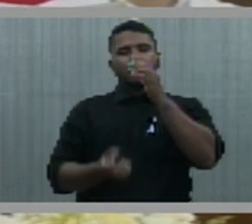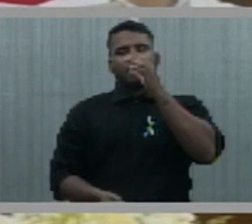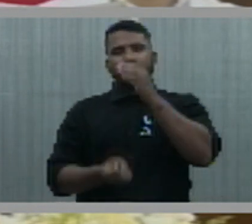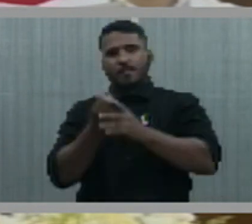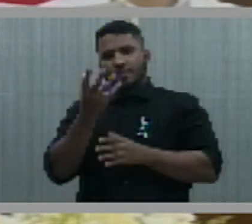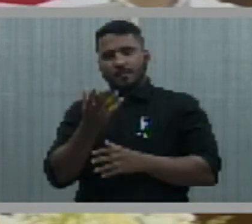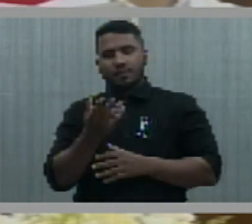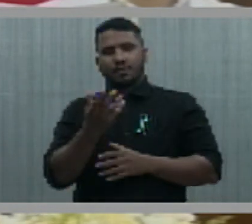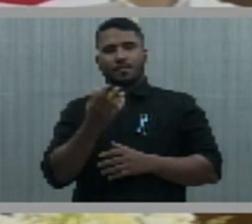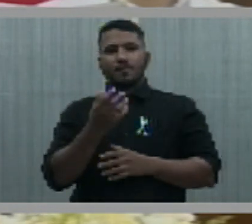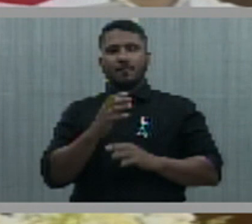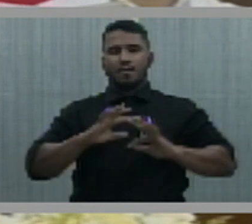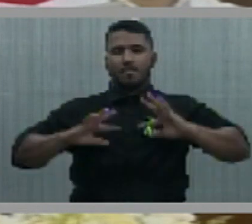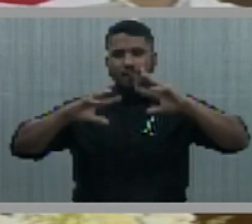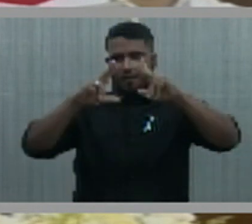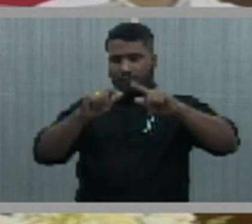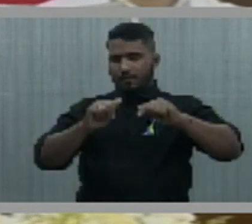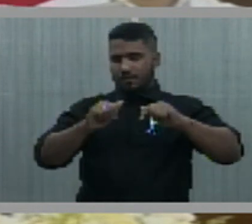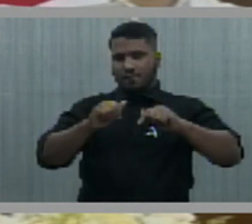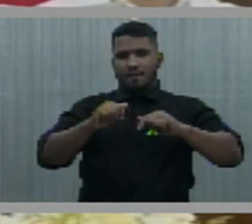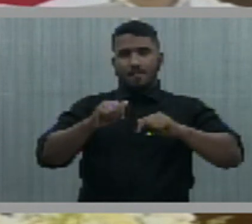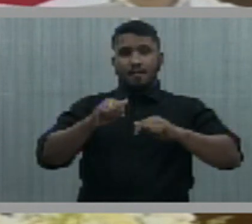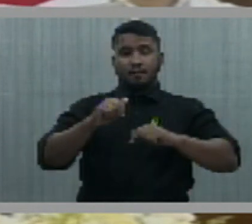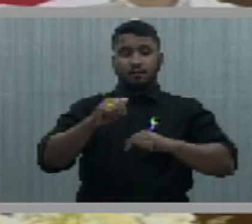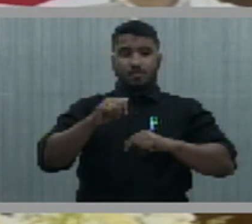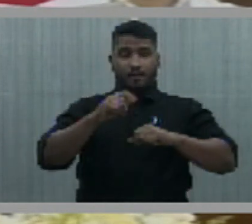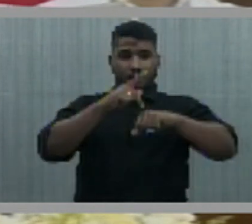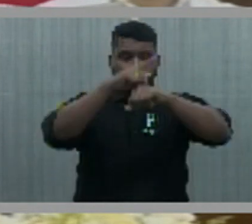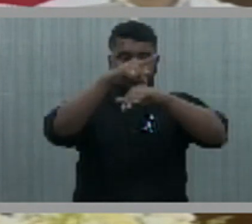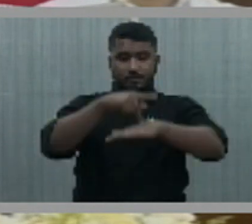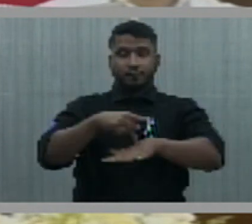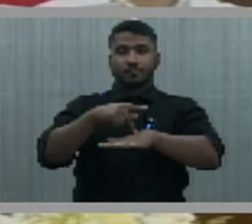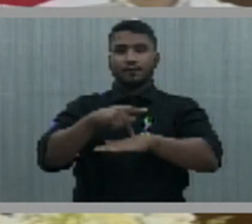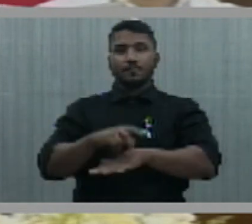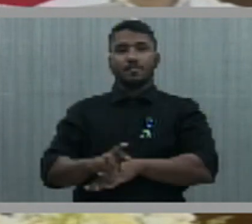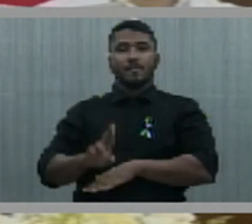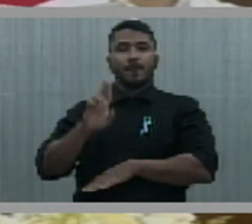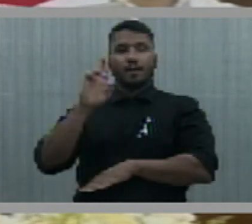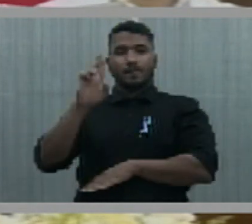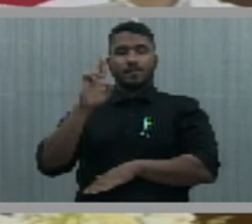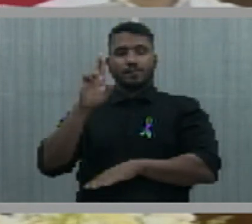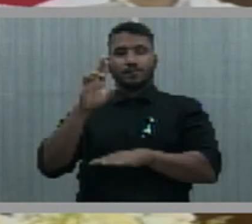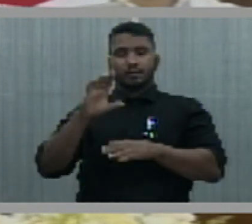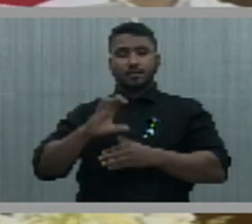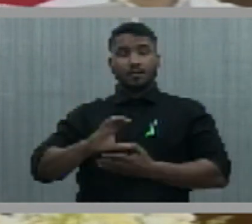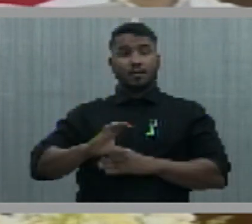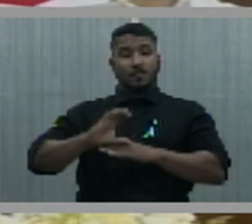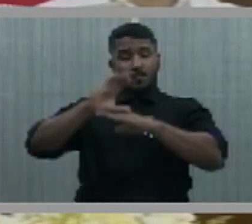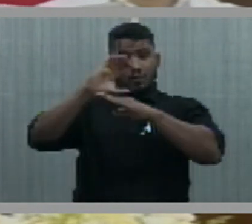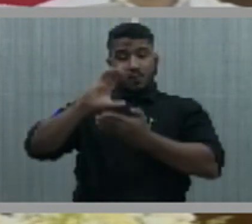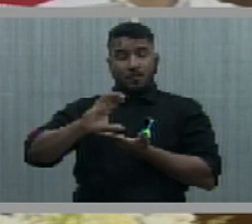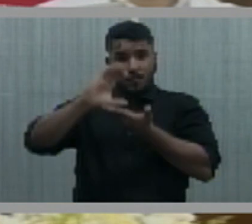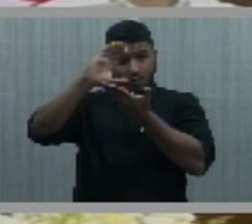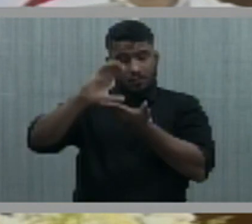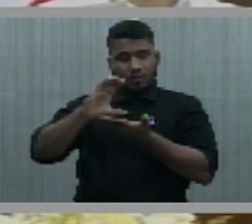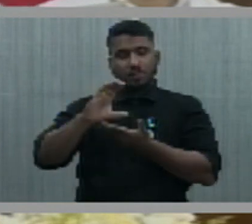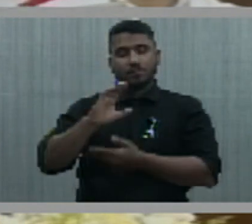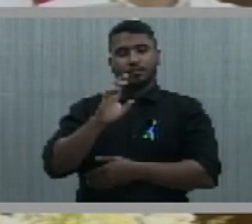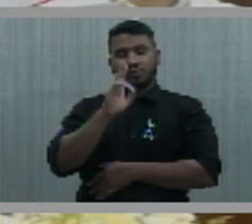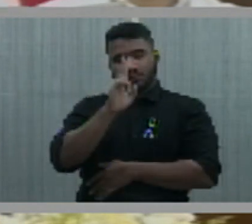implantação em todas as paróquias dos respectivos conselhos paroquiais de